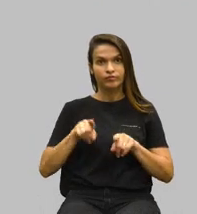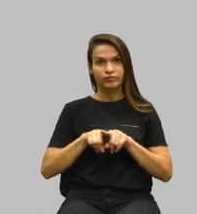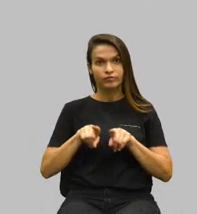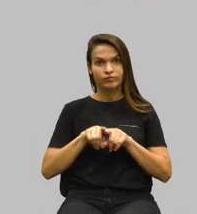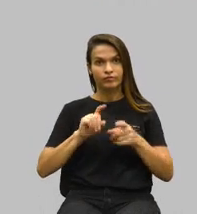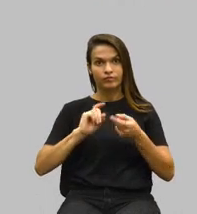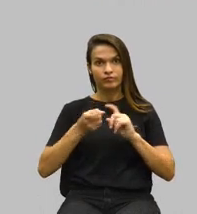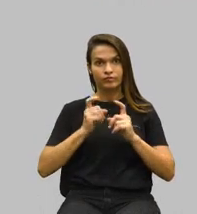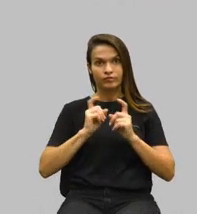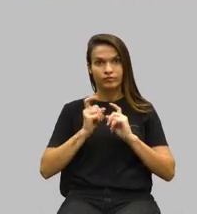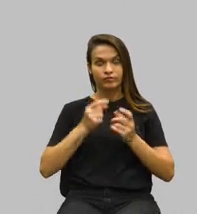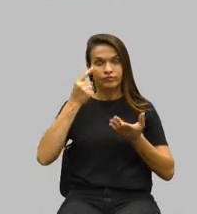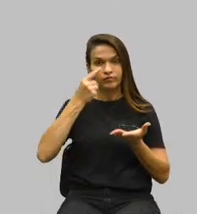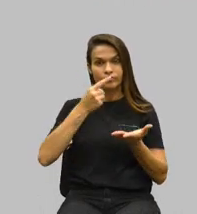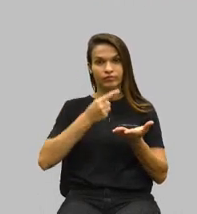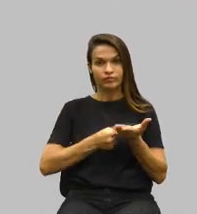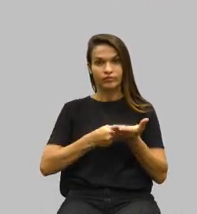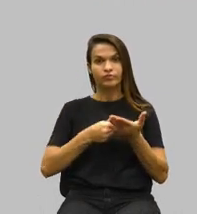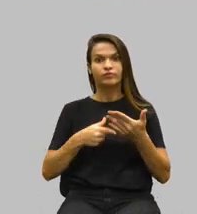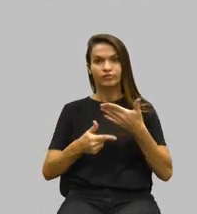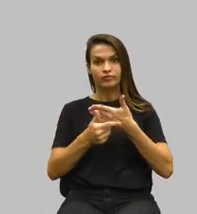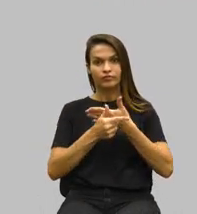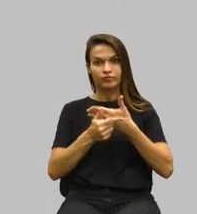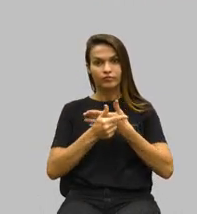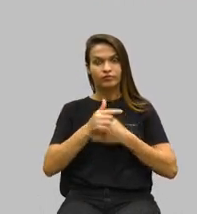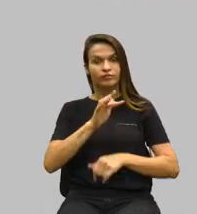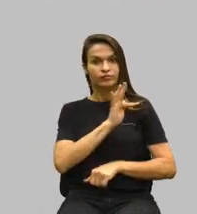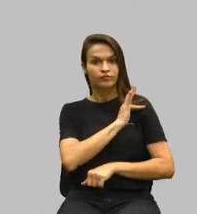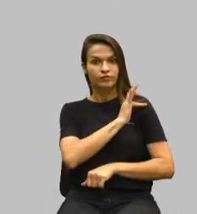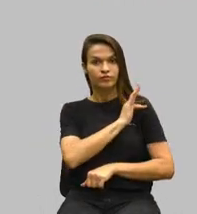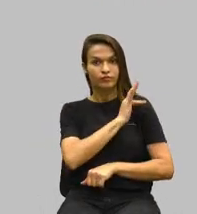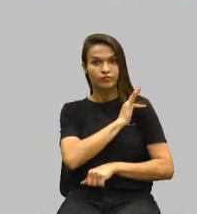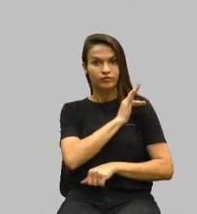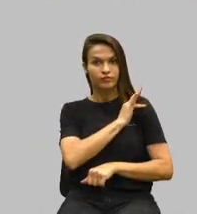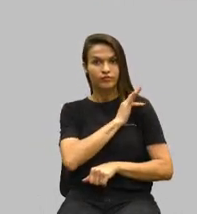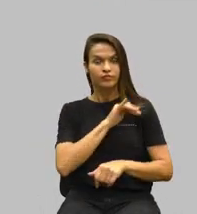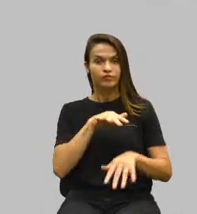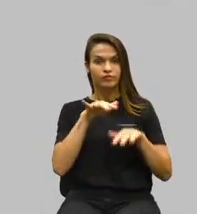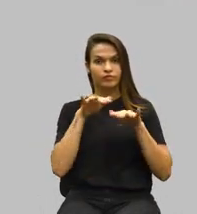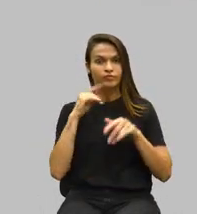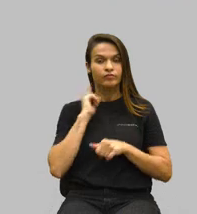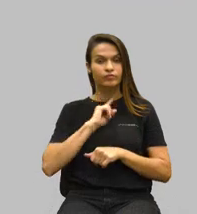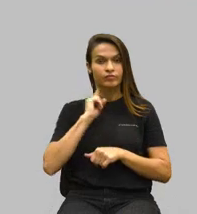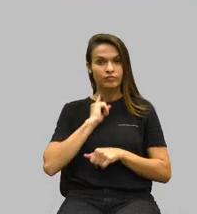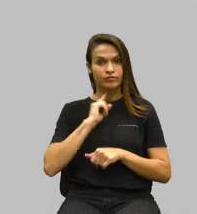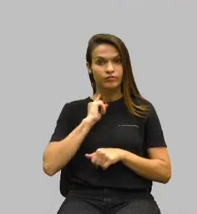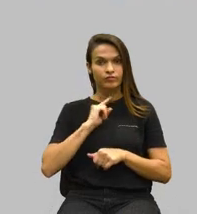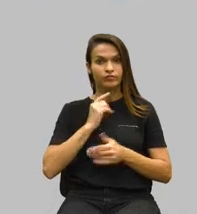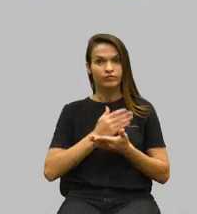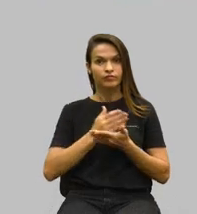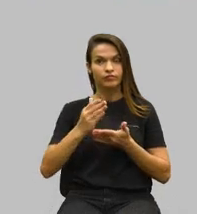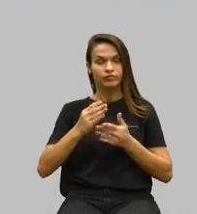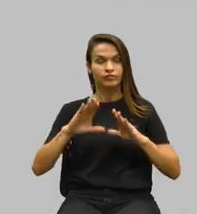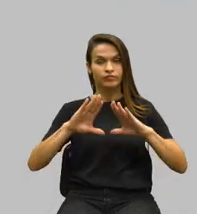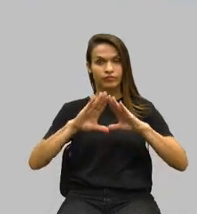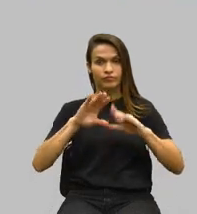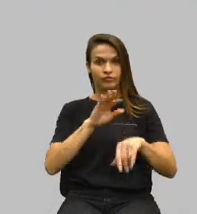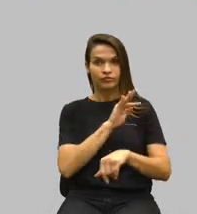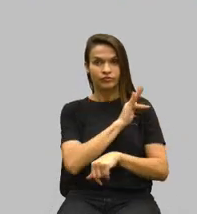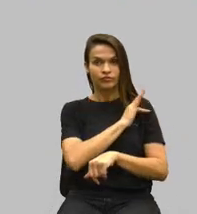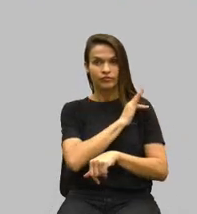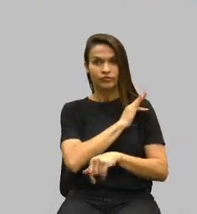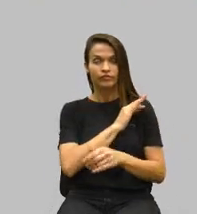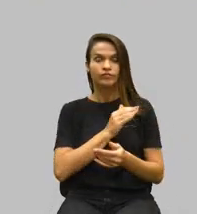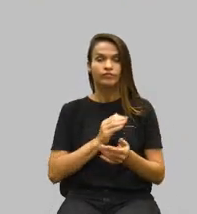para firmar o compromisso com o papel fiscalizador do Parlamento Mineiro iniciamos o Assembleia fiscaliza prestação de